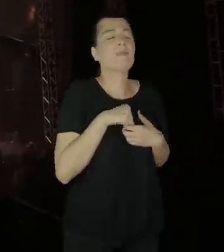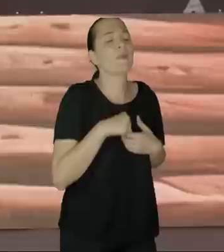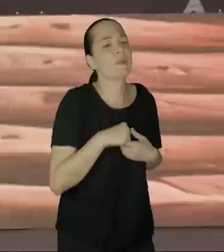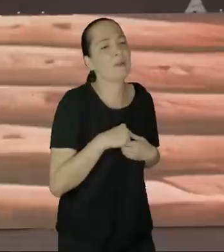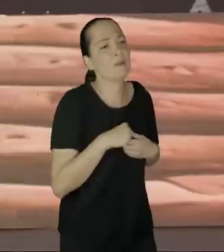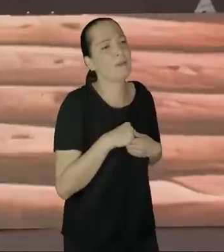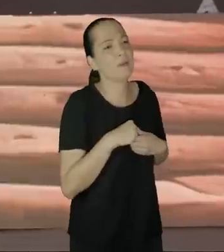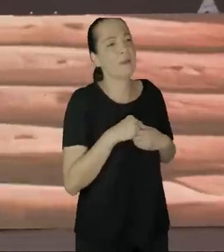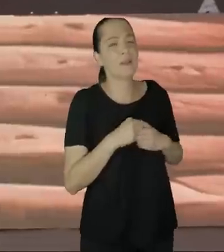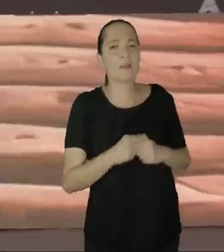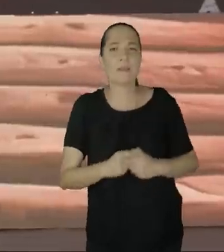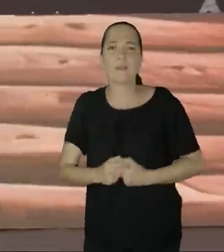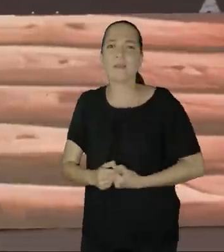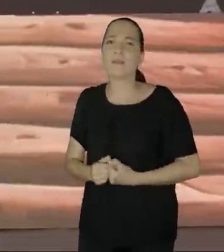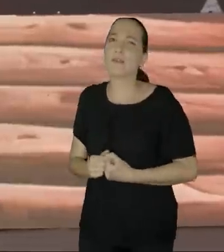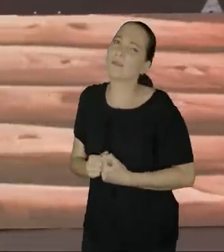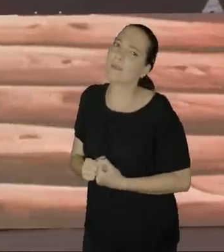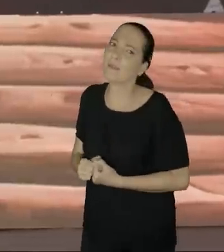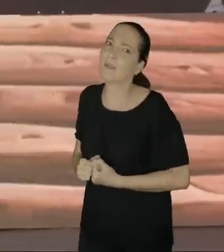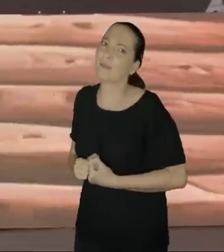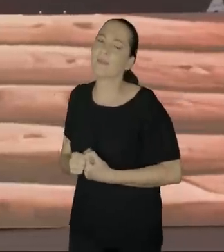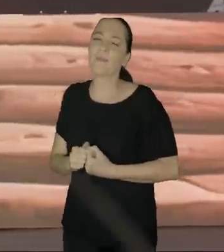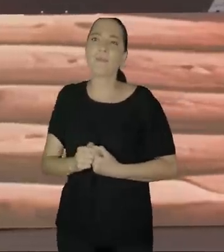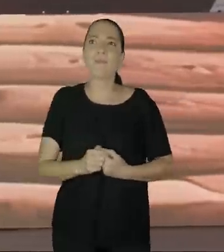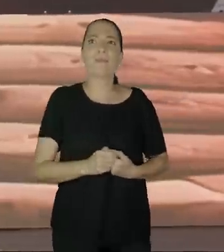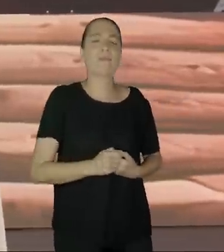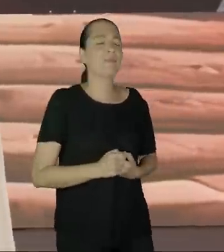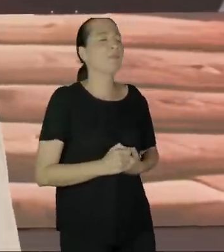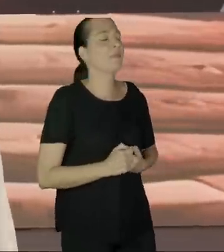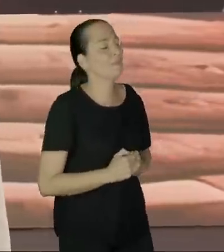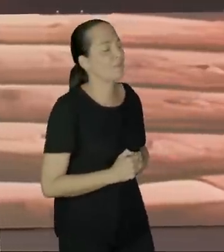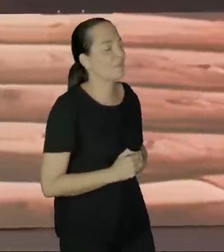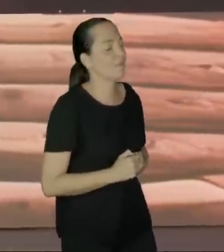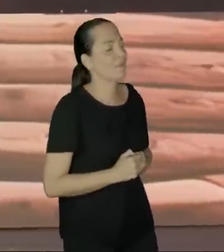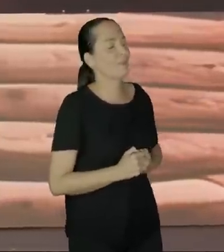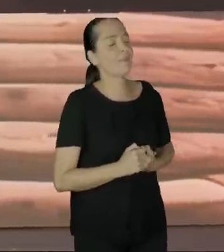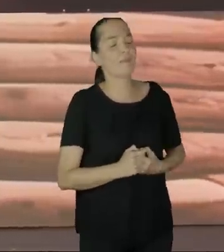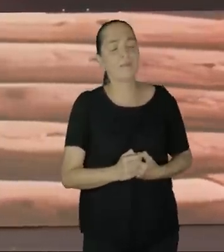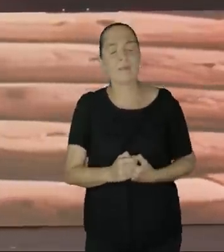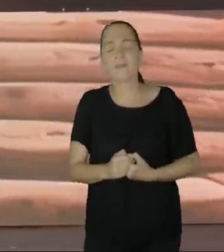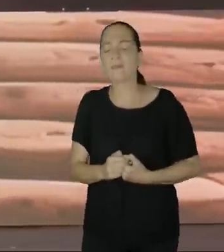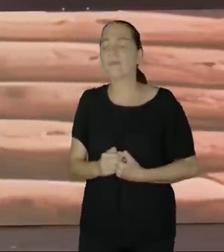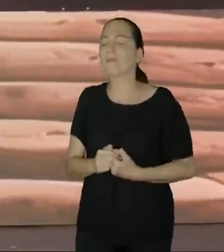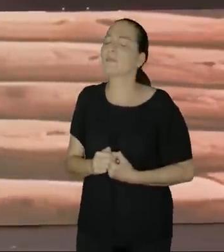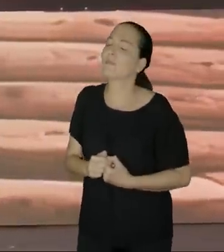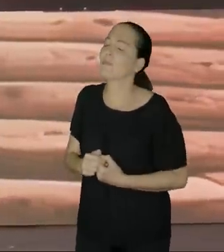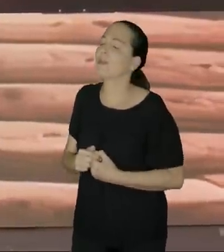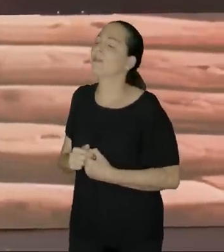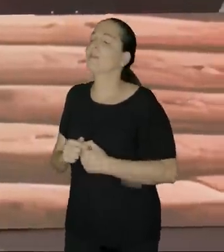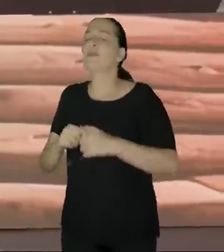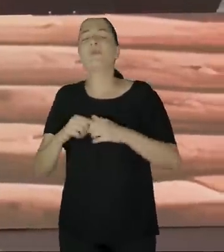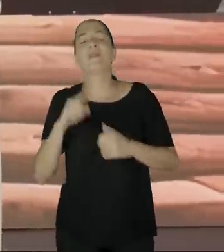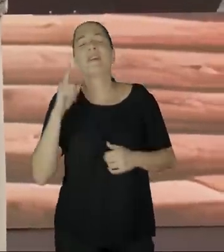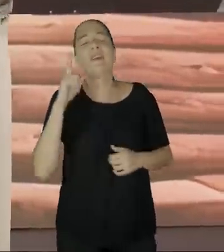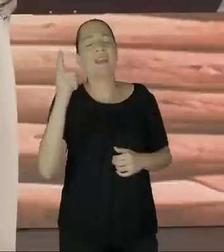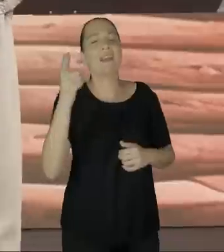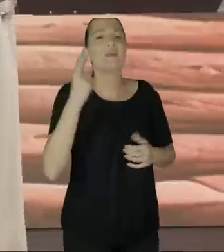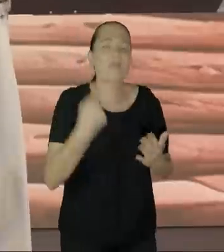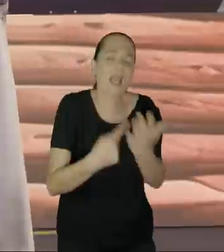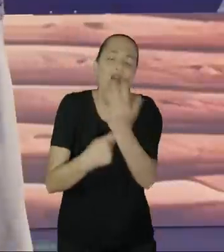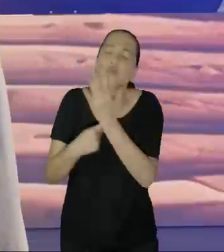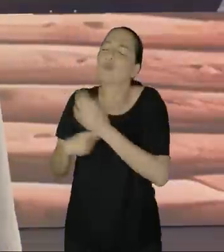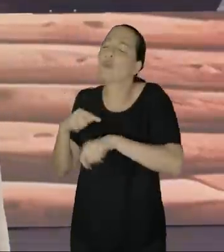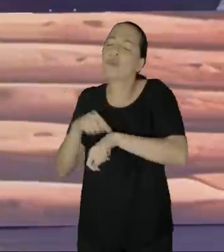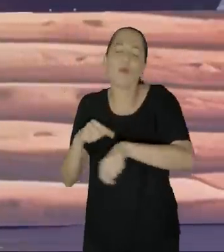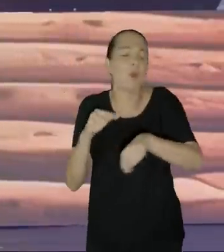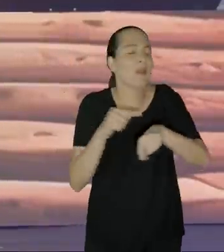Vem na pobreza do meu pranto, vem e sustenta o meu canto, que